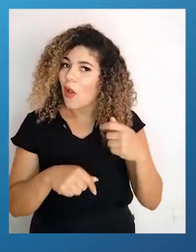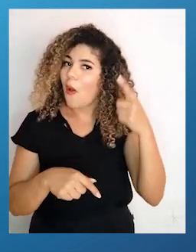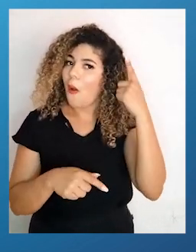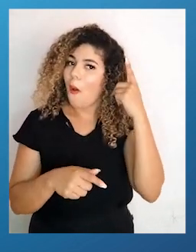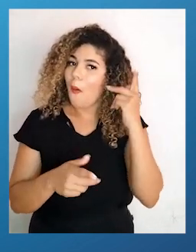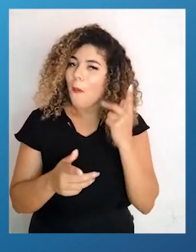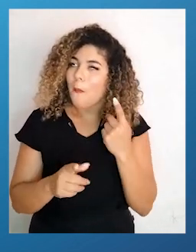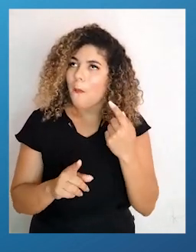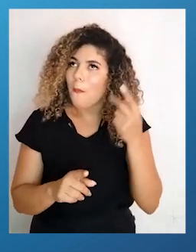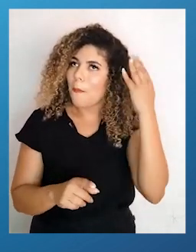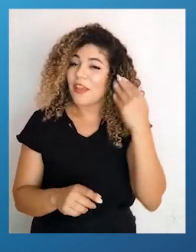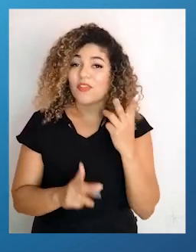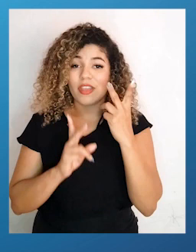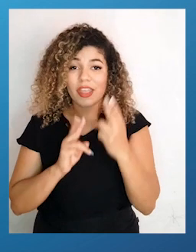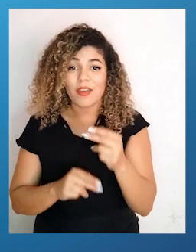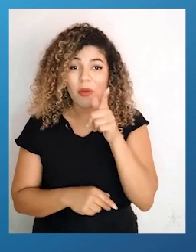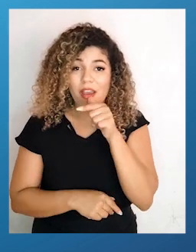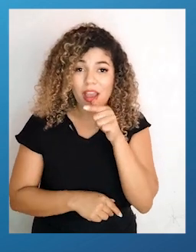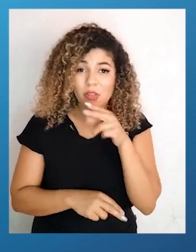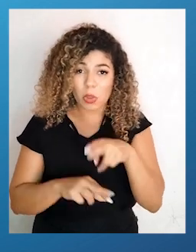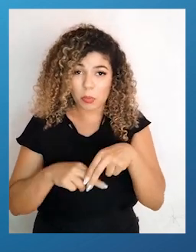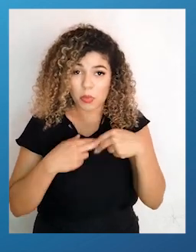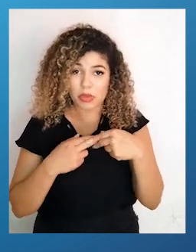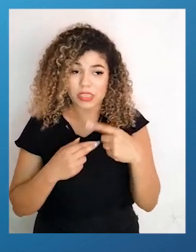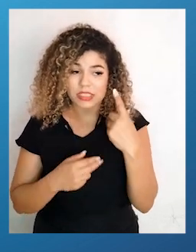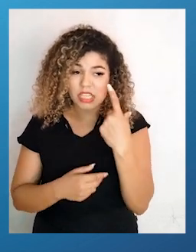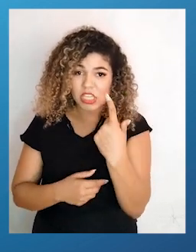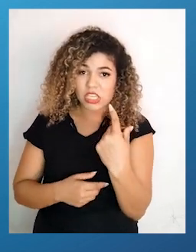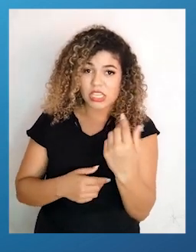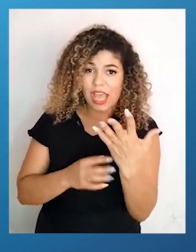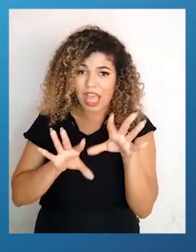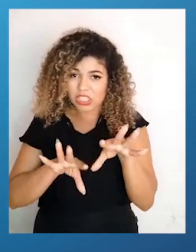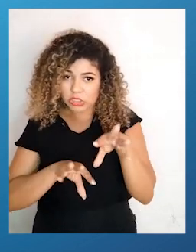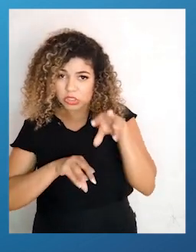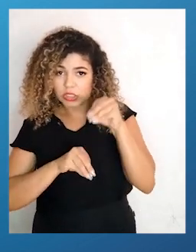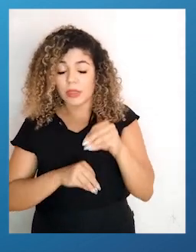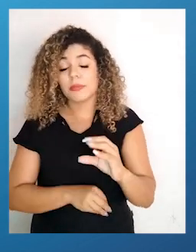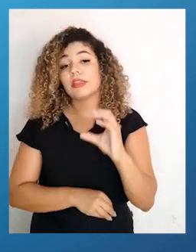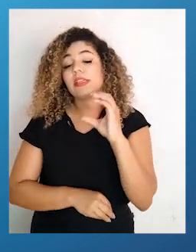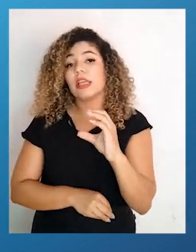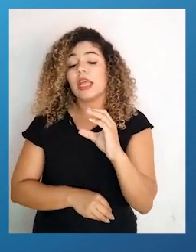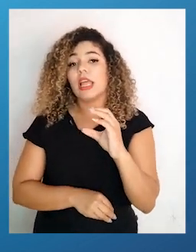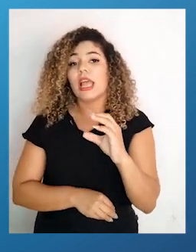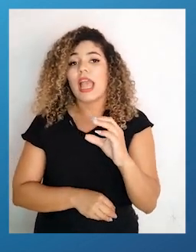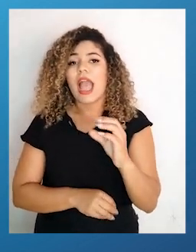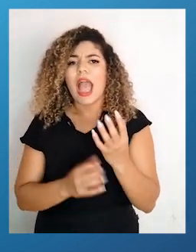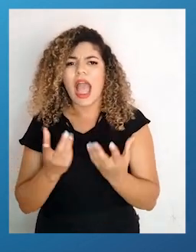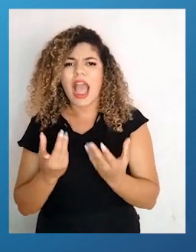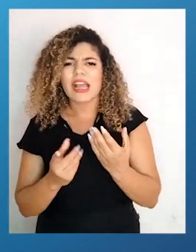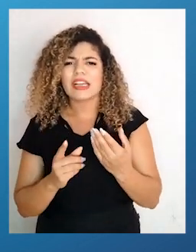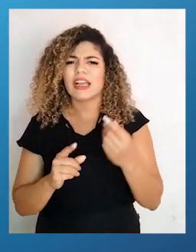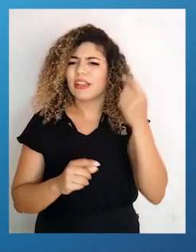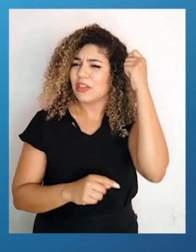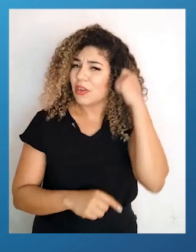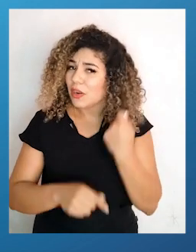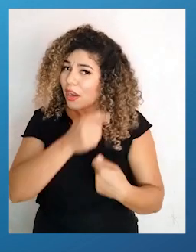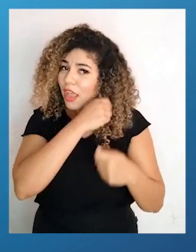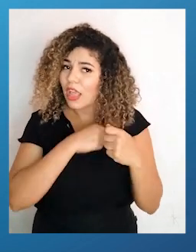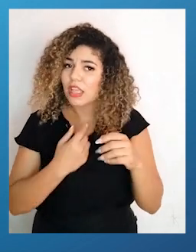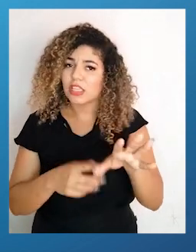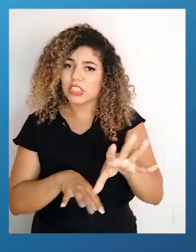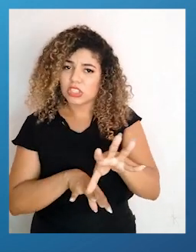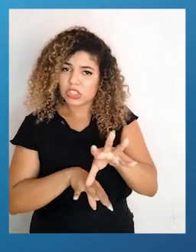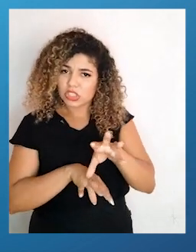elétrica da água, por isso o filete é atraído? Letra C. As cargas elétricas em excesso no pente atraem as cargas de